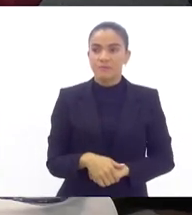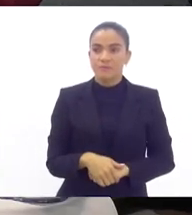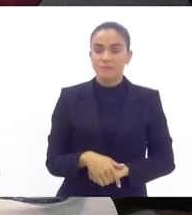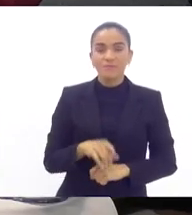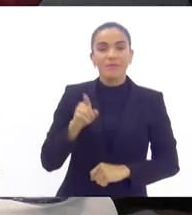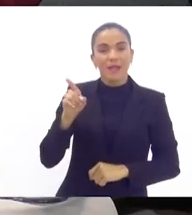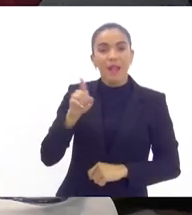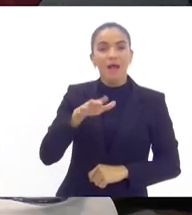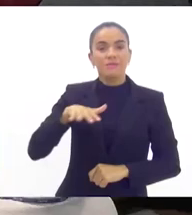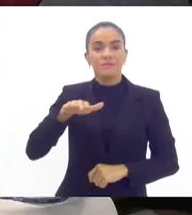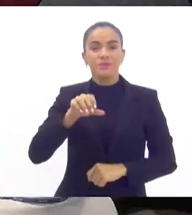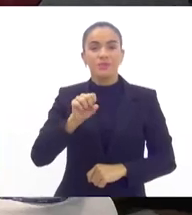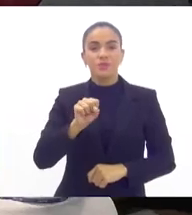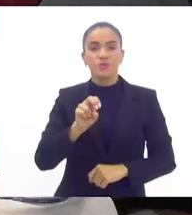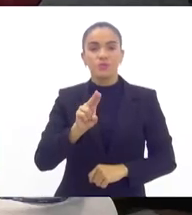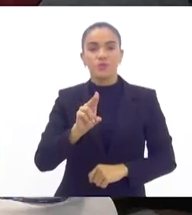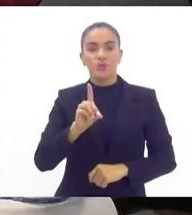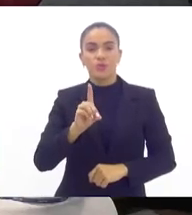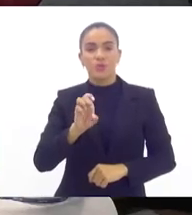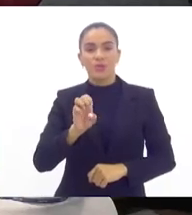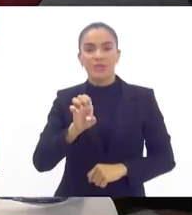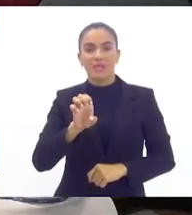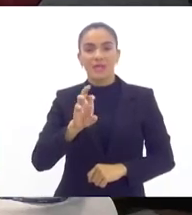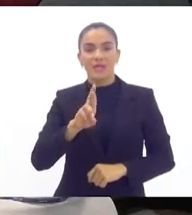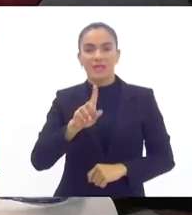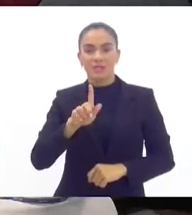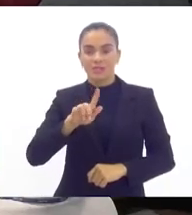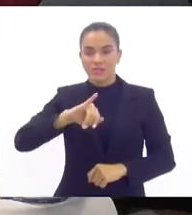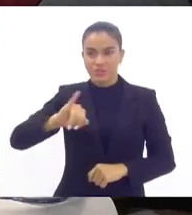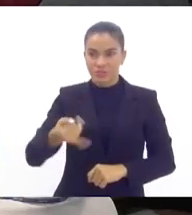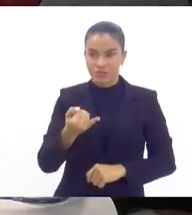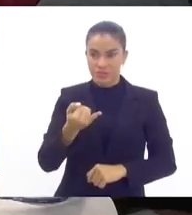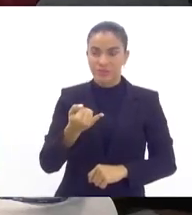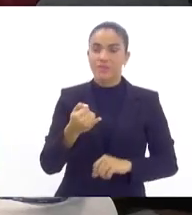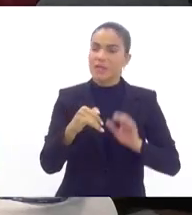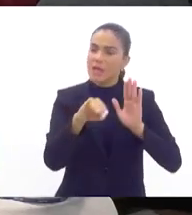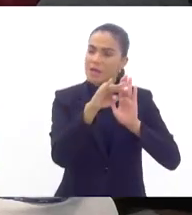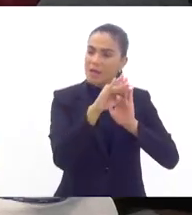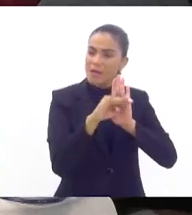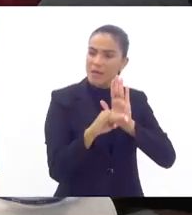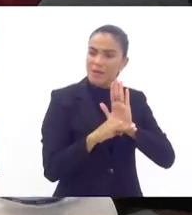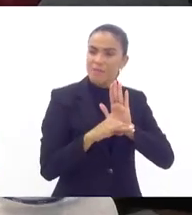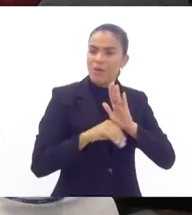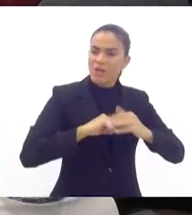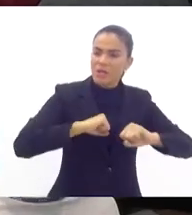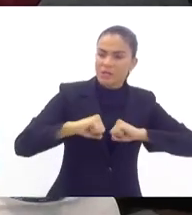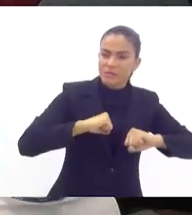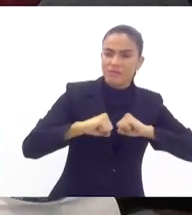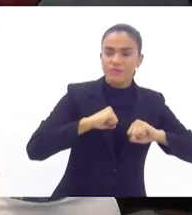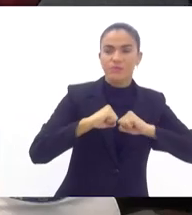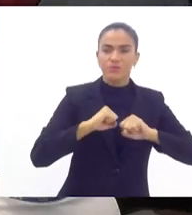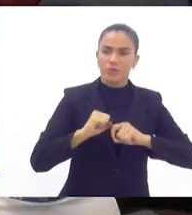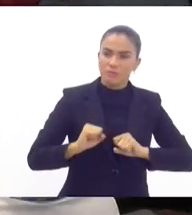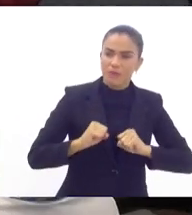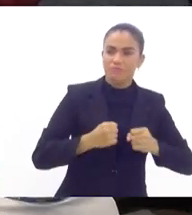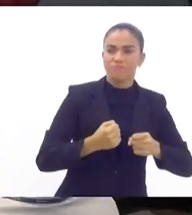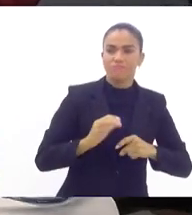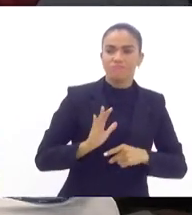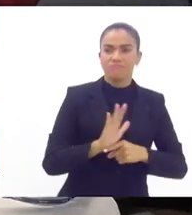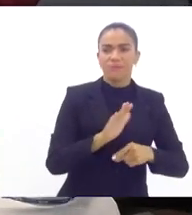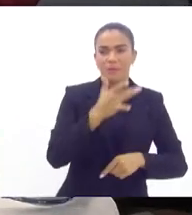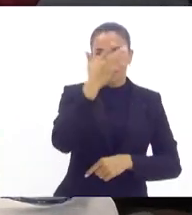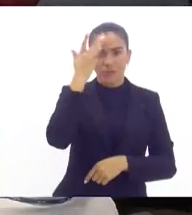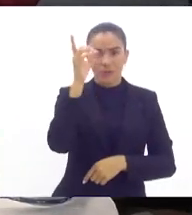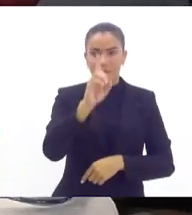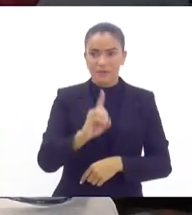lá na suderj sobretudo na sensibilidade na pauta na luta das pessoas com deficiência e Sem